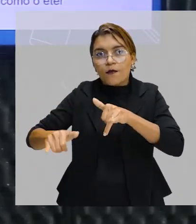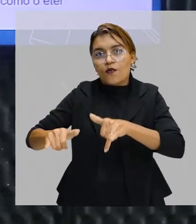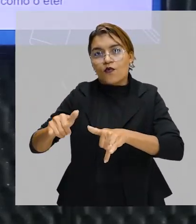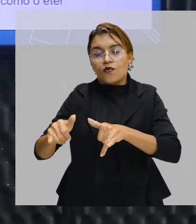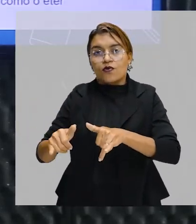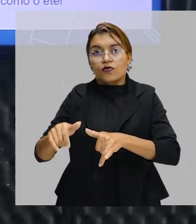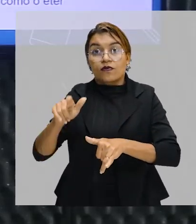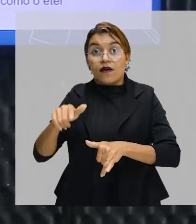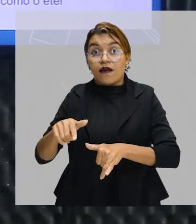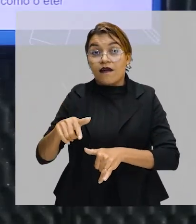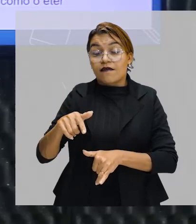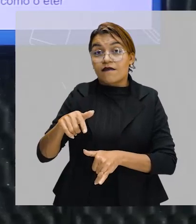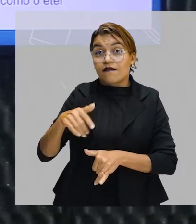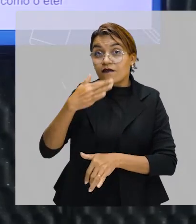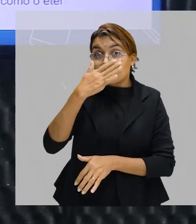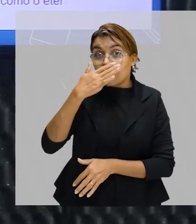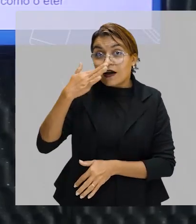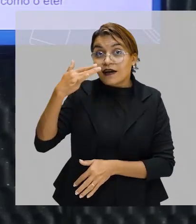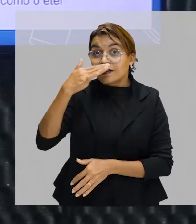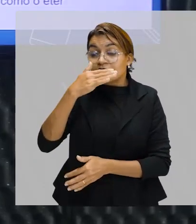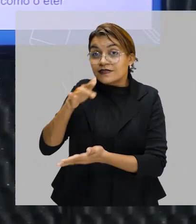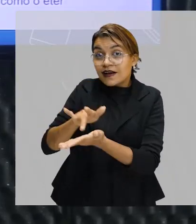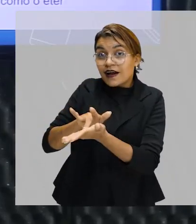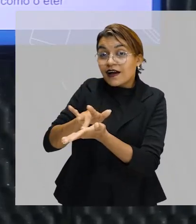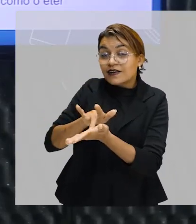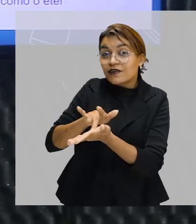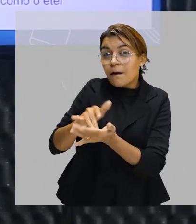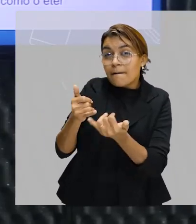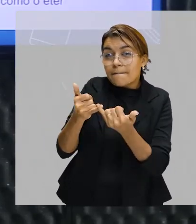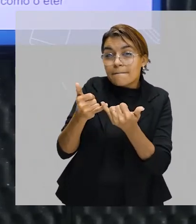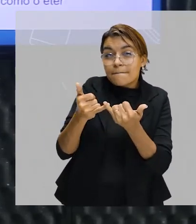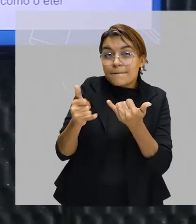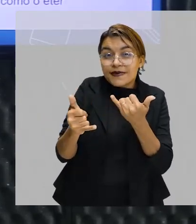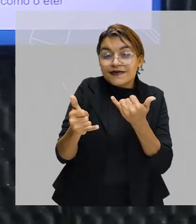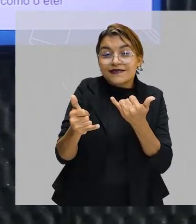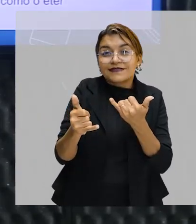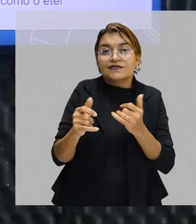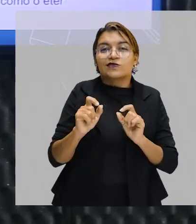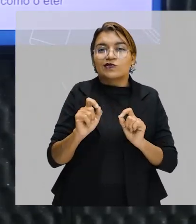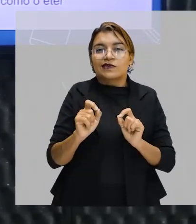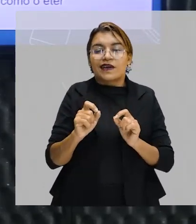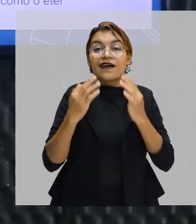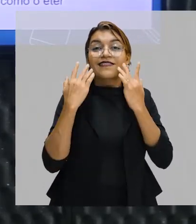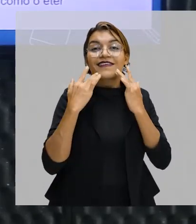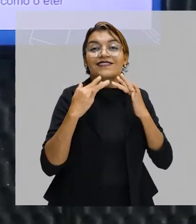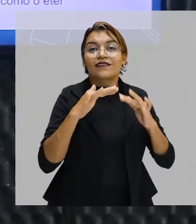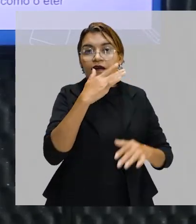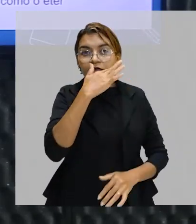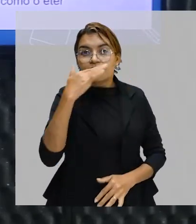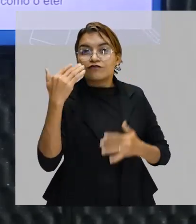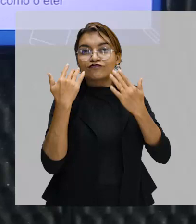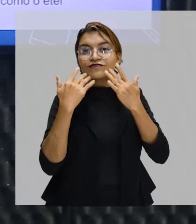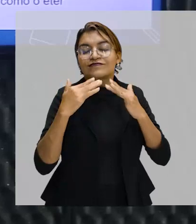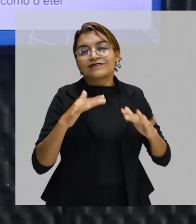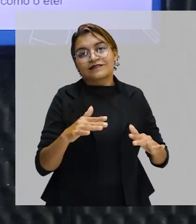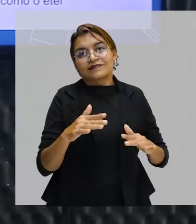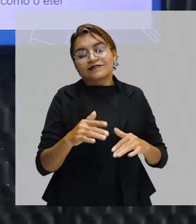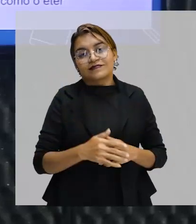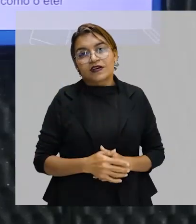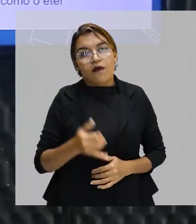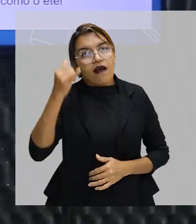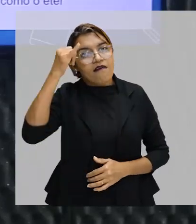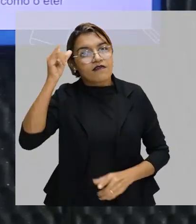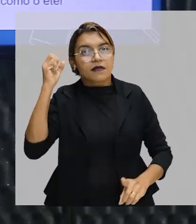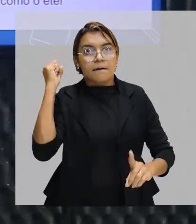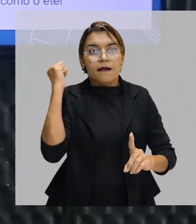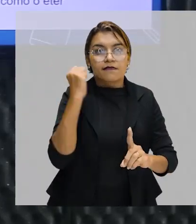fragrâncias artificiais, que conseguem imitar as fragrâncias naturais e assim poupar os animais, poupar